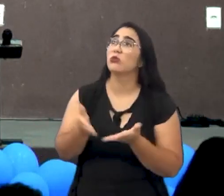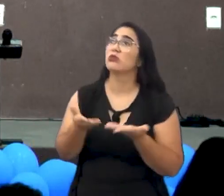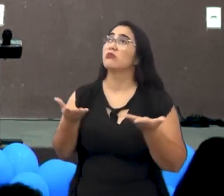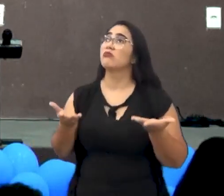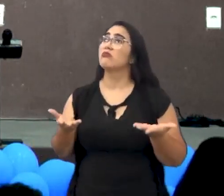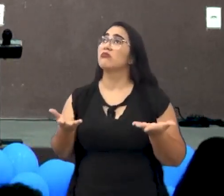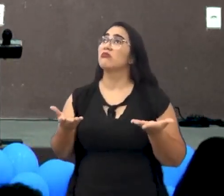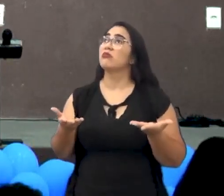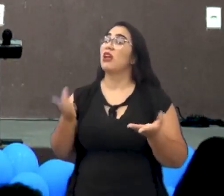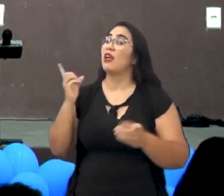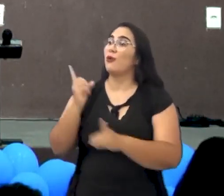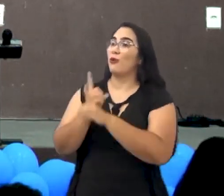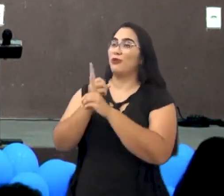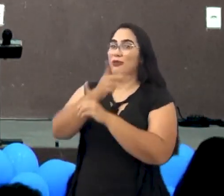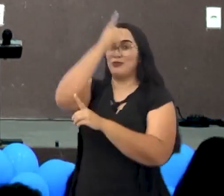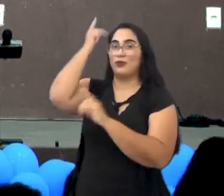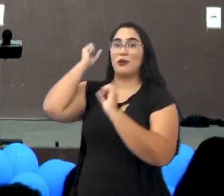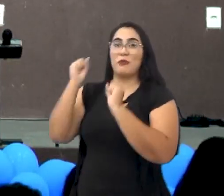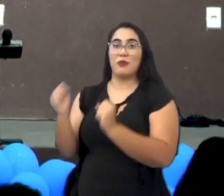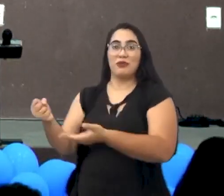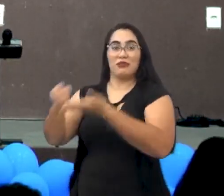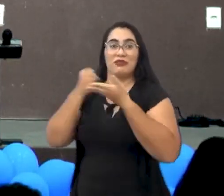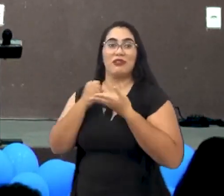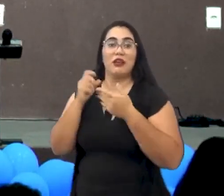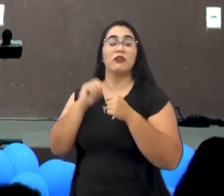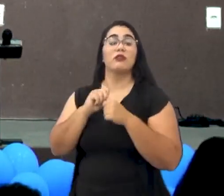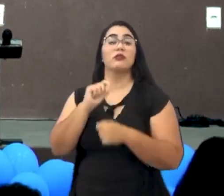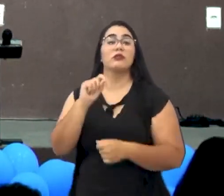pode ajudá-lo, dando uma esmola?